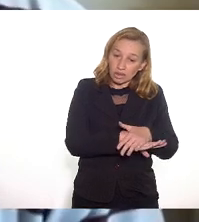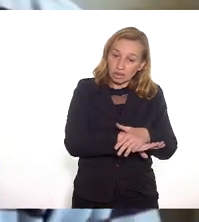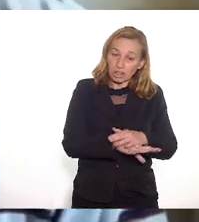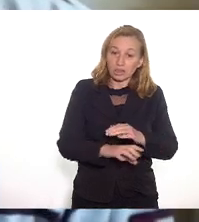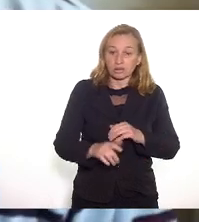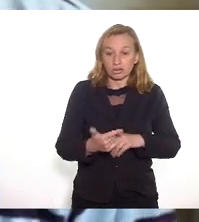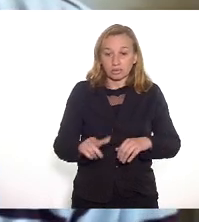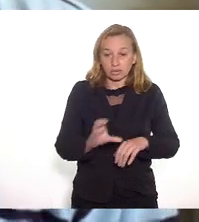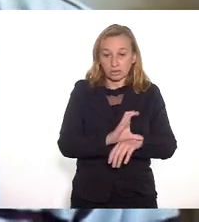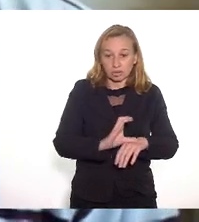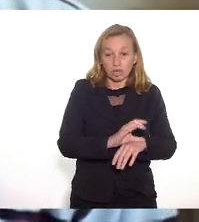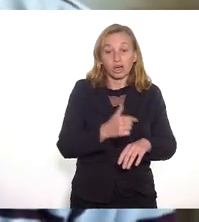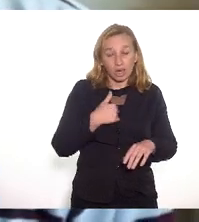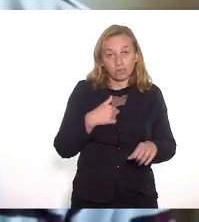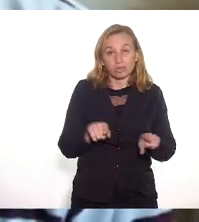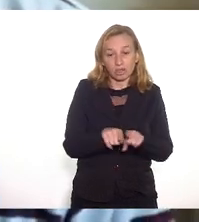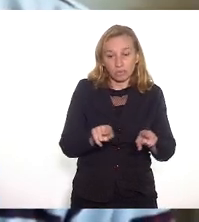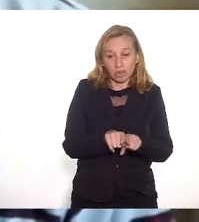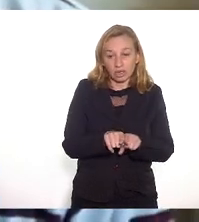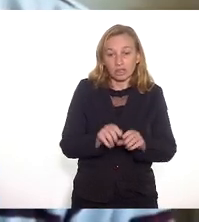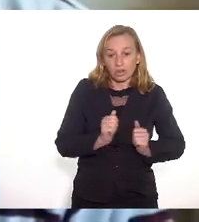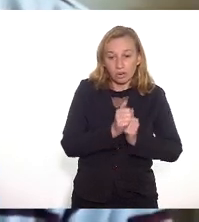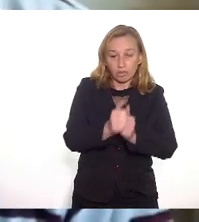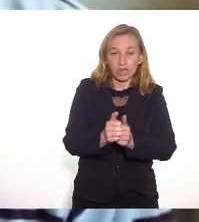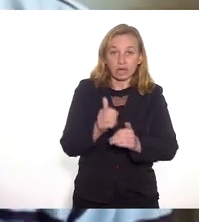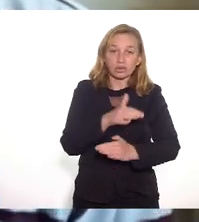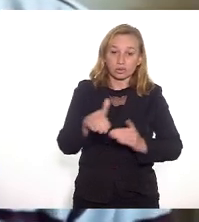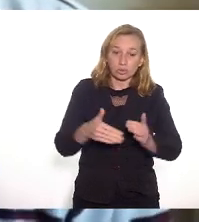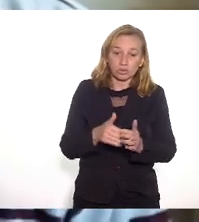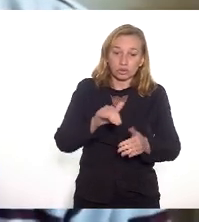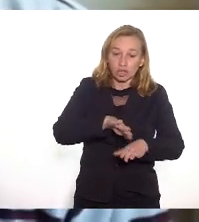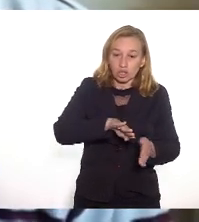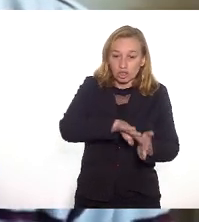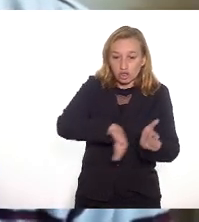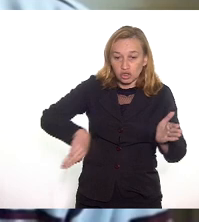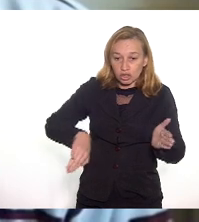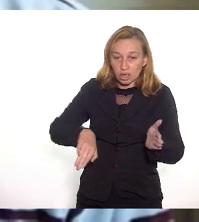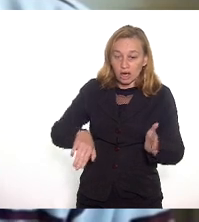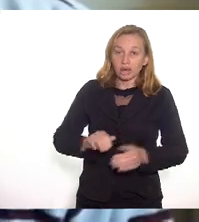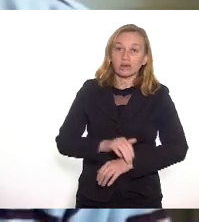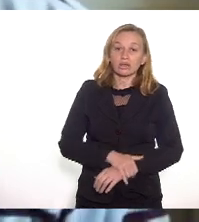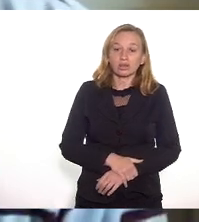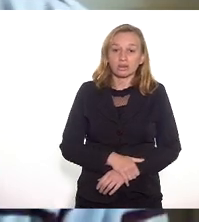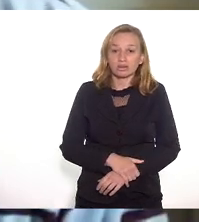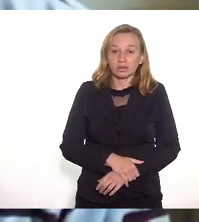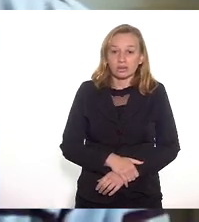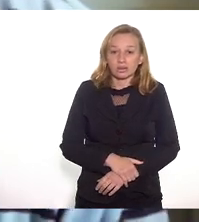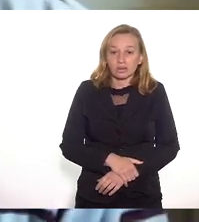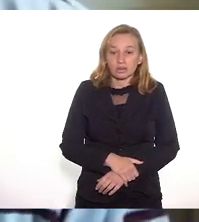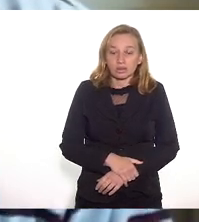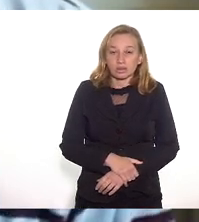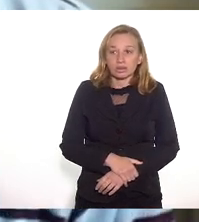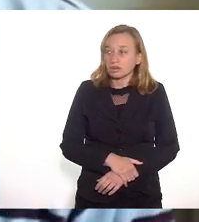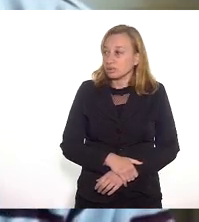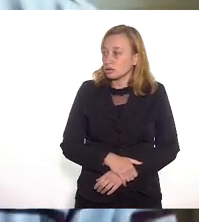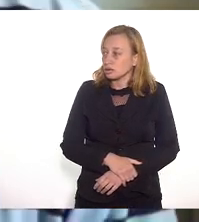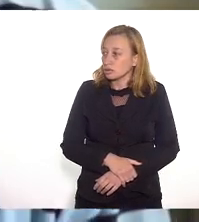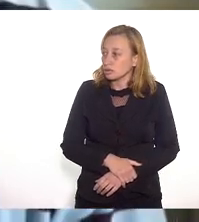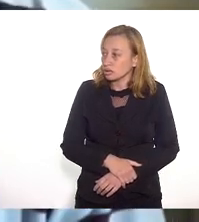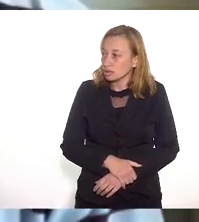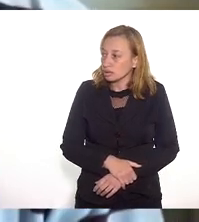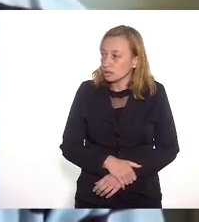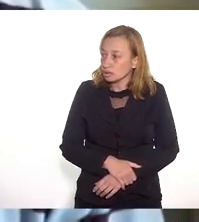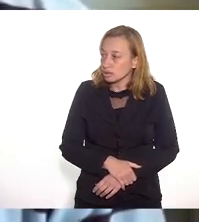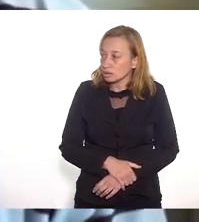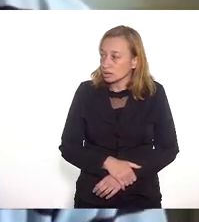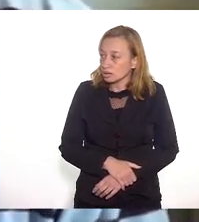dar o parecer pela inconstitucionalidade, acompanhando a maioria. Então, eu tiro a divergência da anexação, já que está arquivado, e